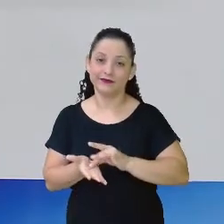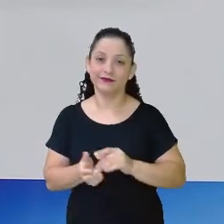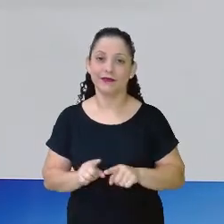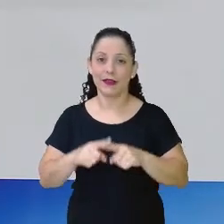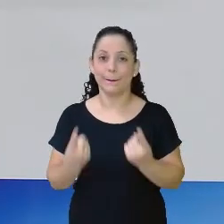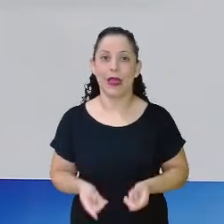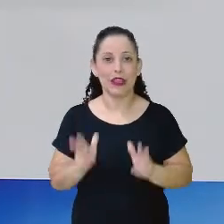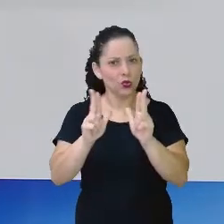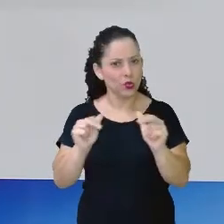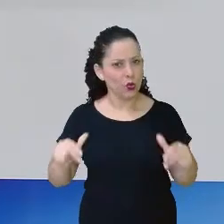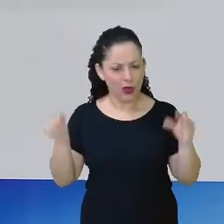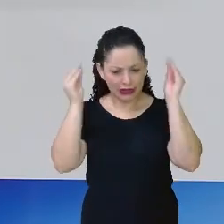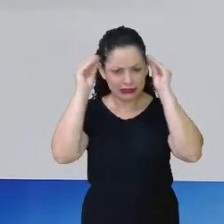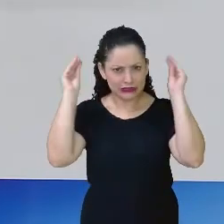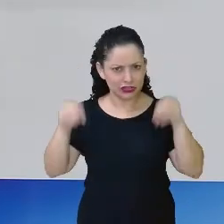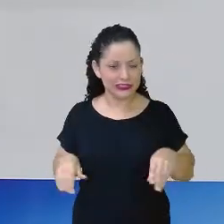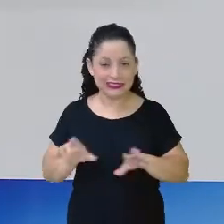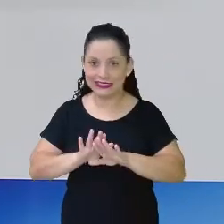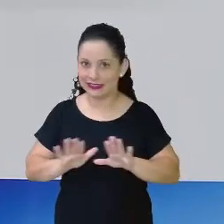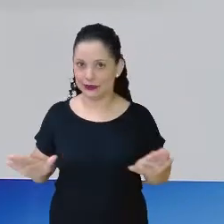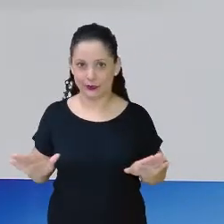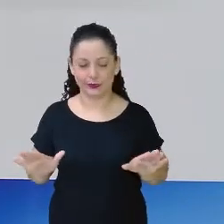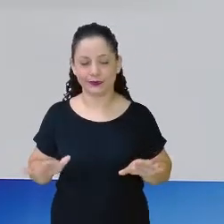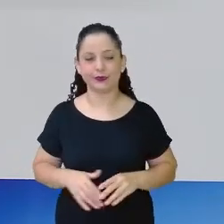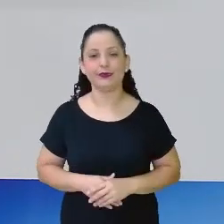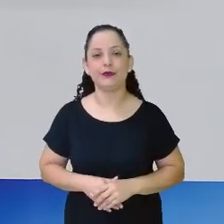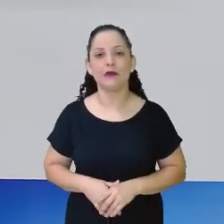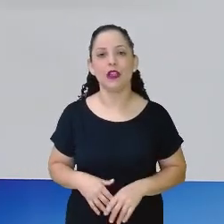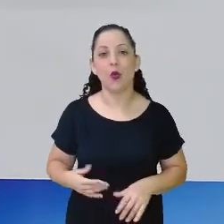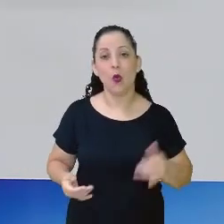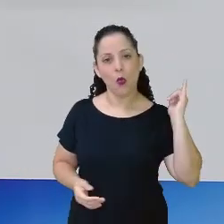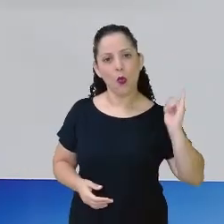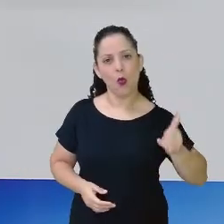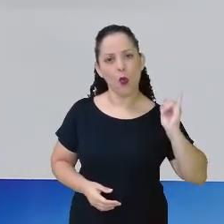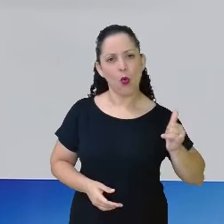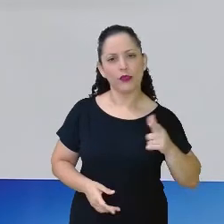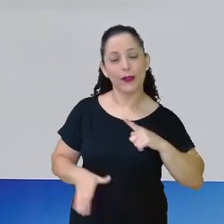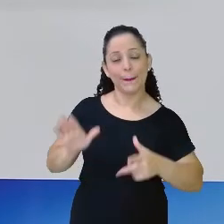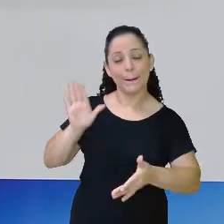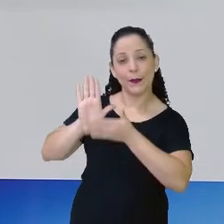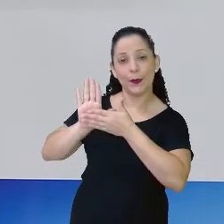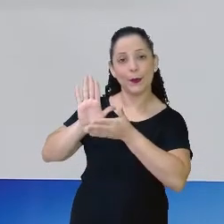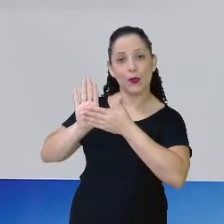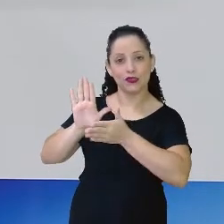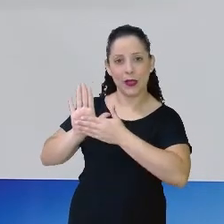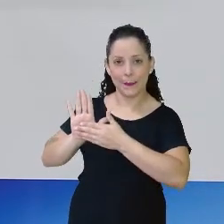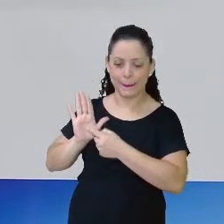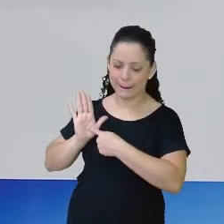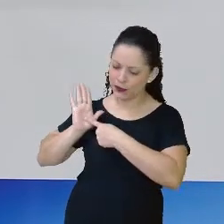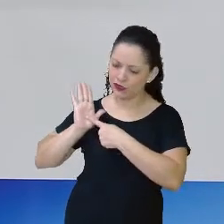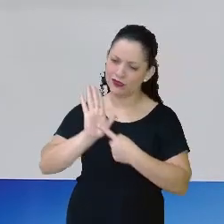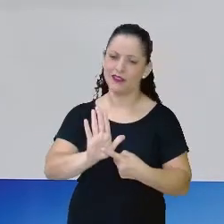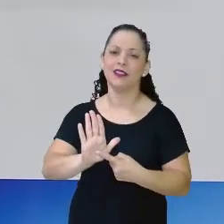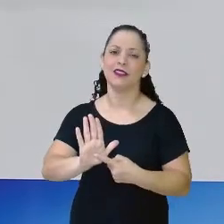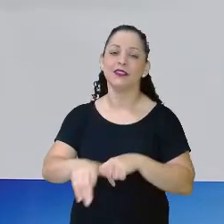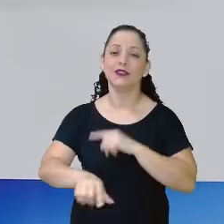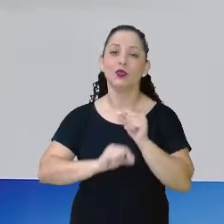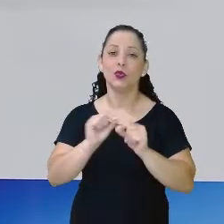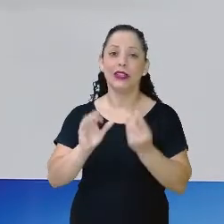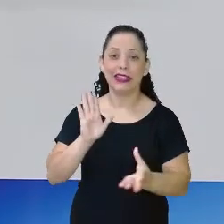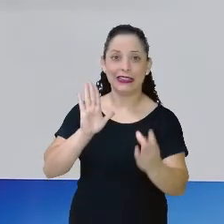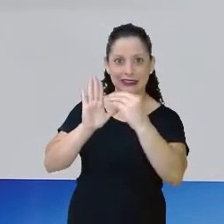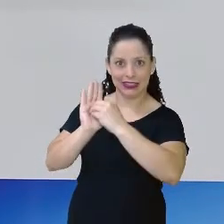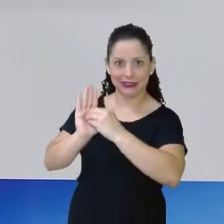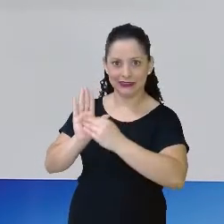nunca desistir. Então, cada conto ele tem uma proposta, ele vai mostrando a questão. Às vezes, no conto, né,